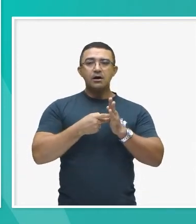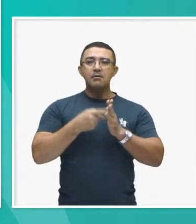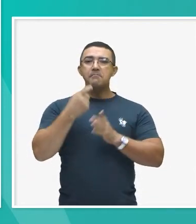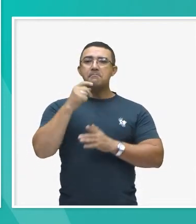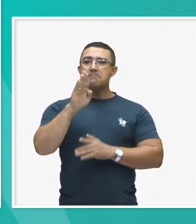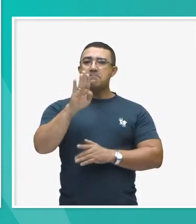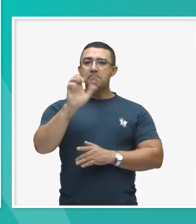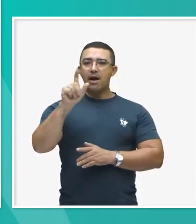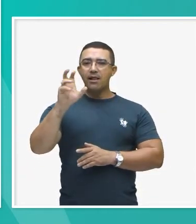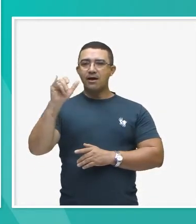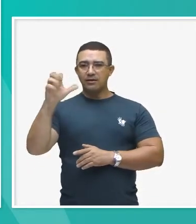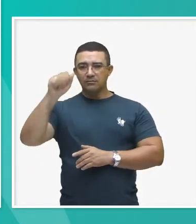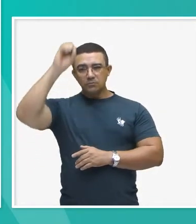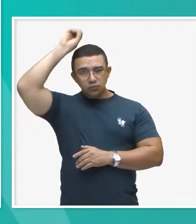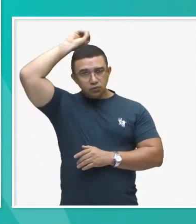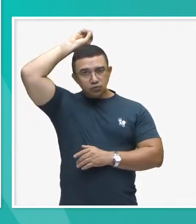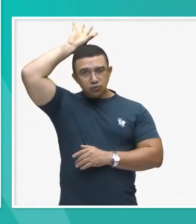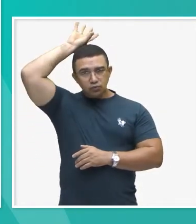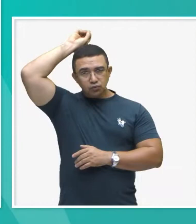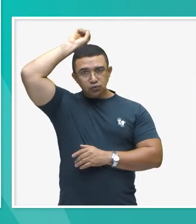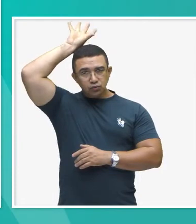hunting.